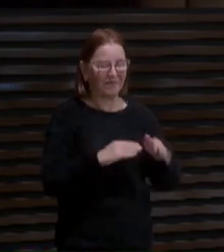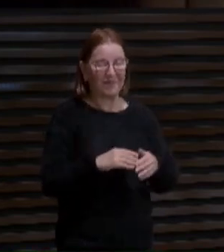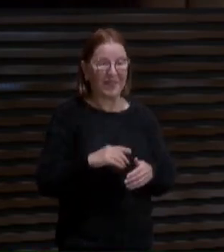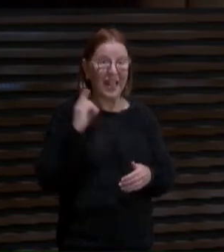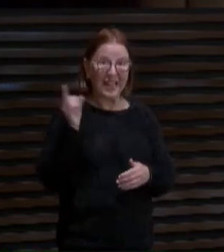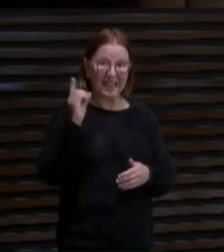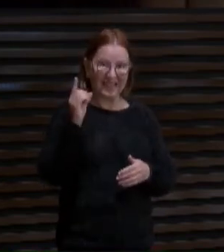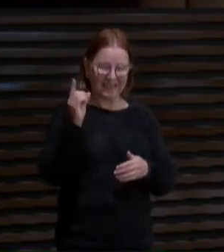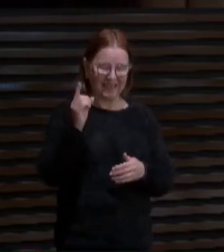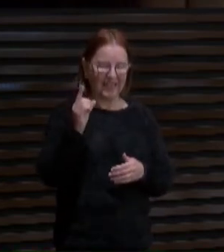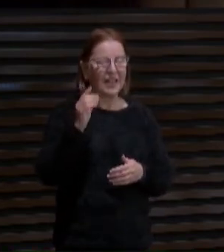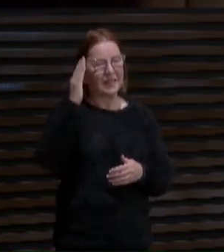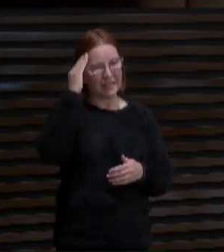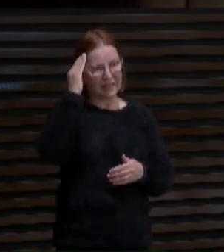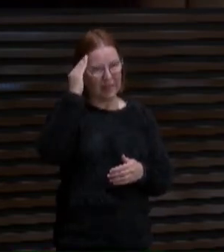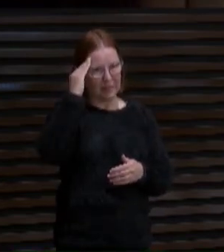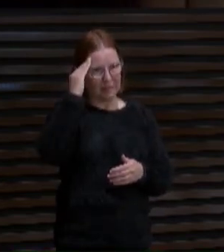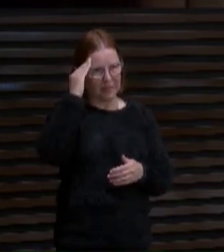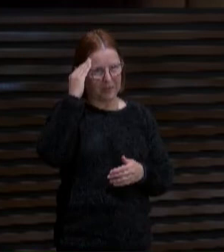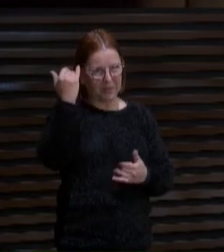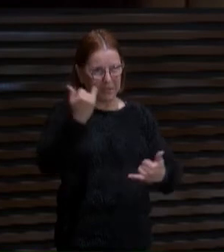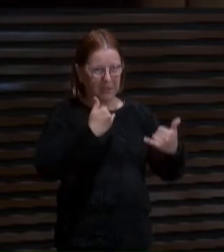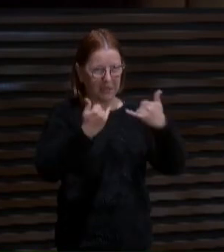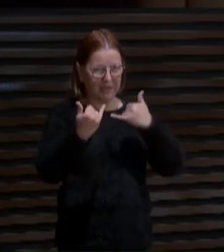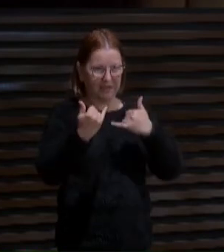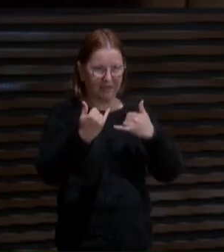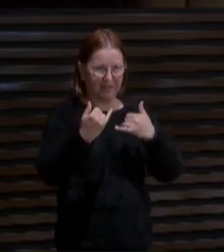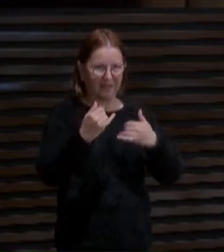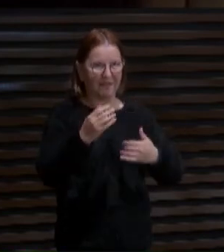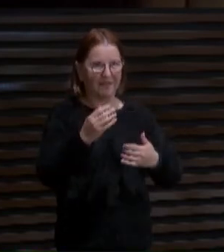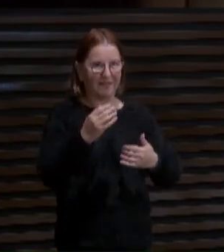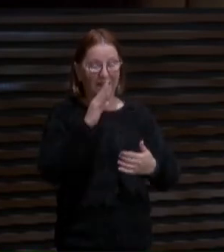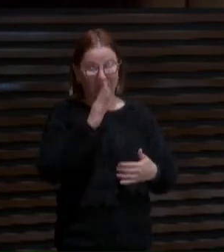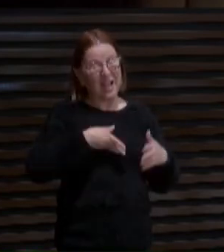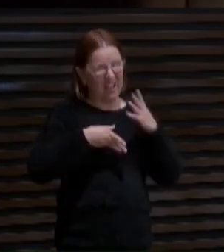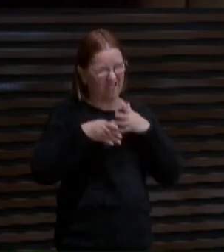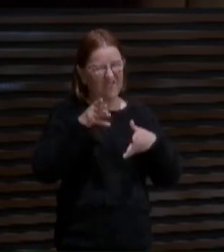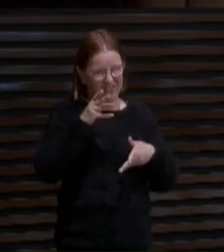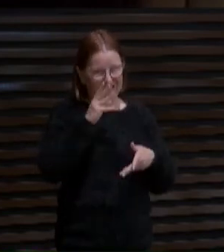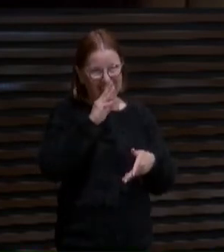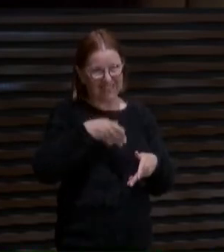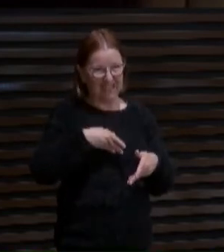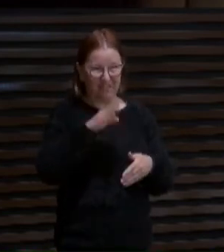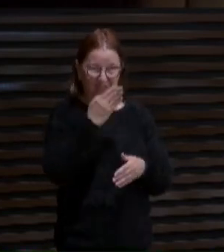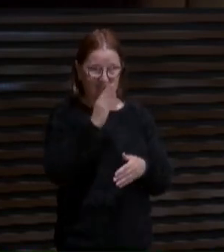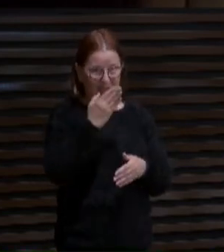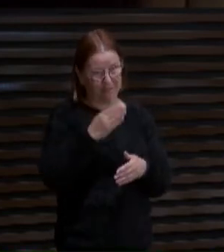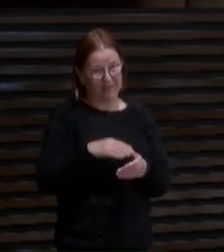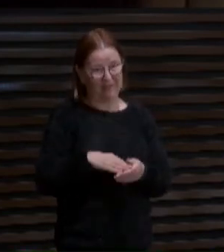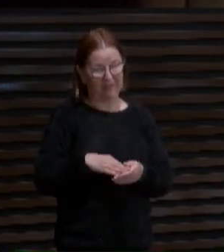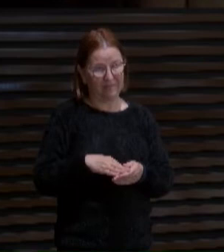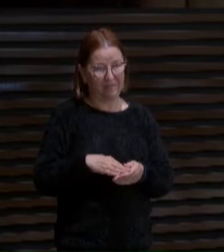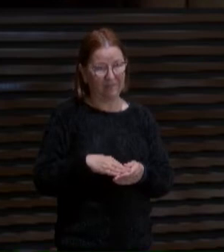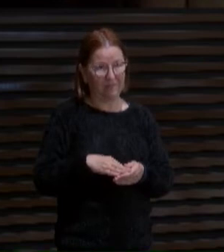porém ele também sabia que não era inocente de muitos outros pecados que talvez nem ele próprio tivesse